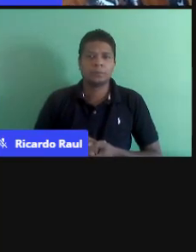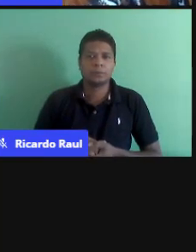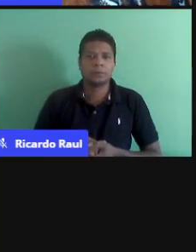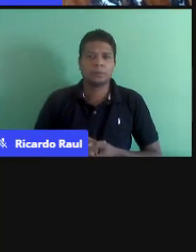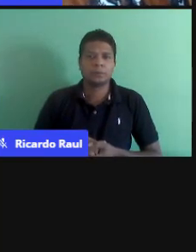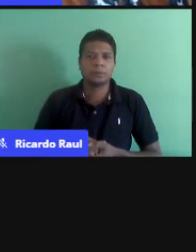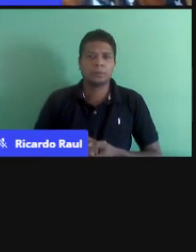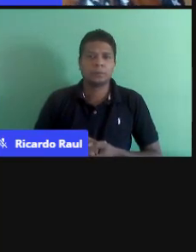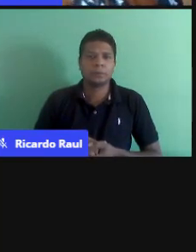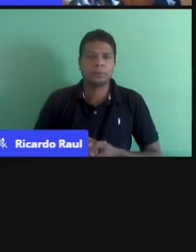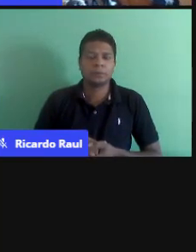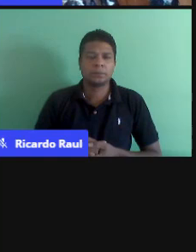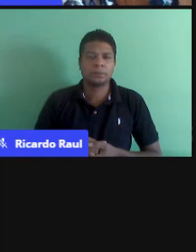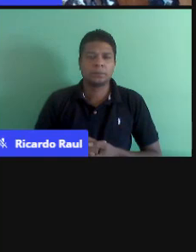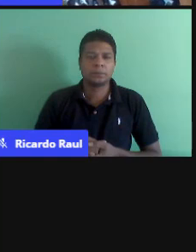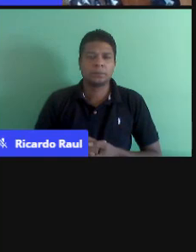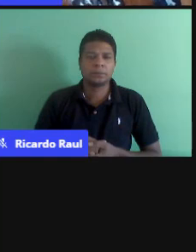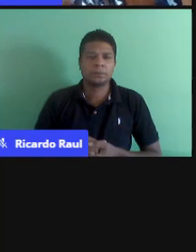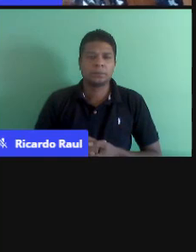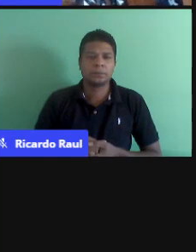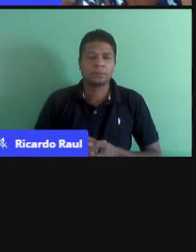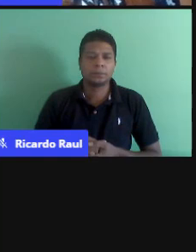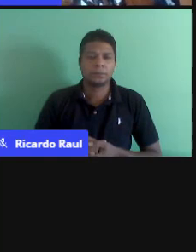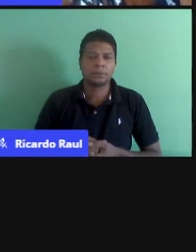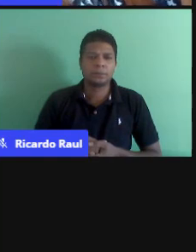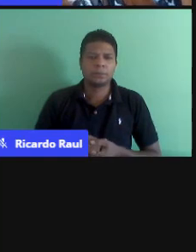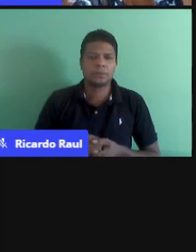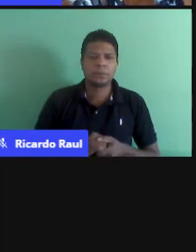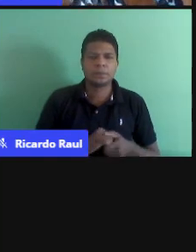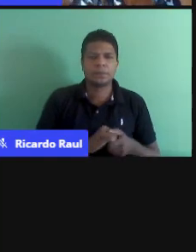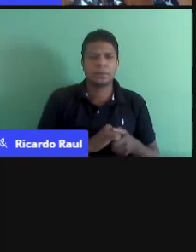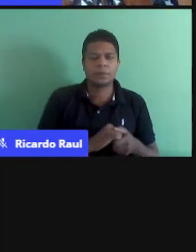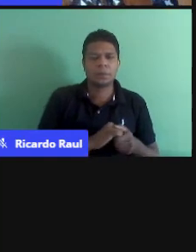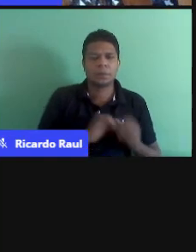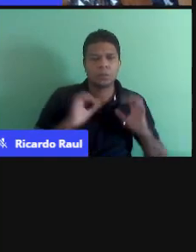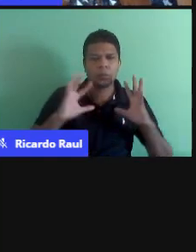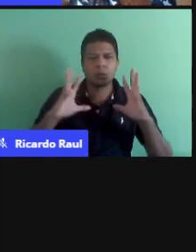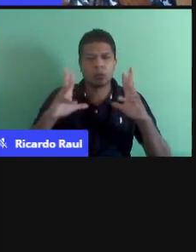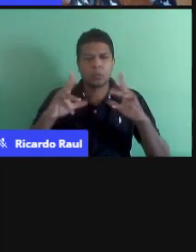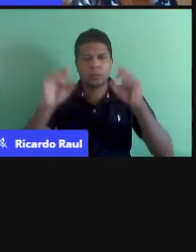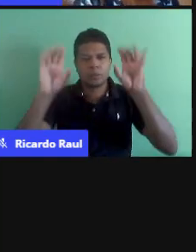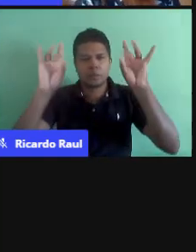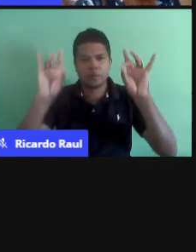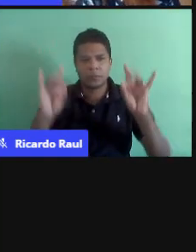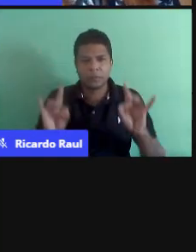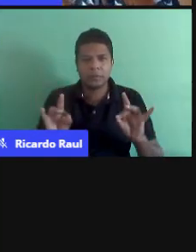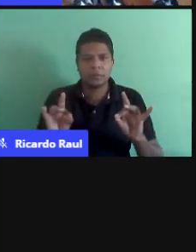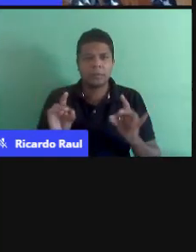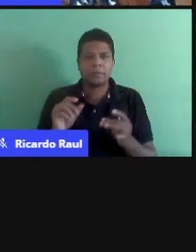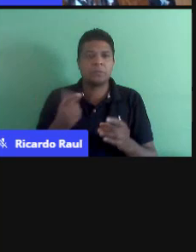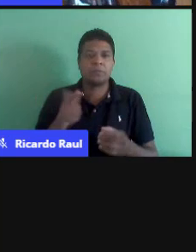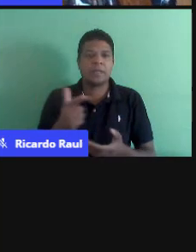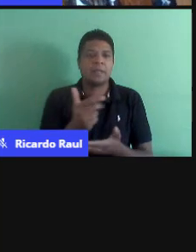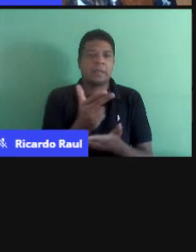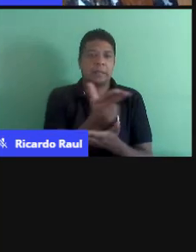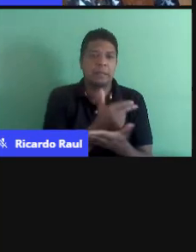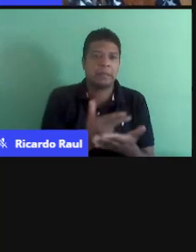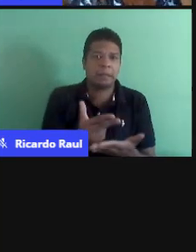Então, diante disso tudo, nós podemos dizer que não existe desenho imperfeito,